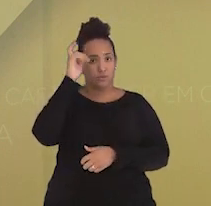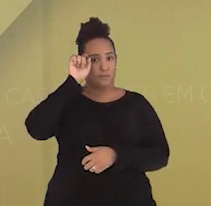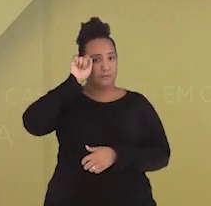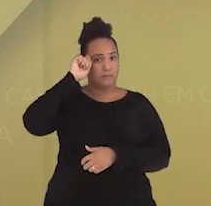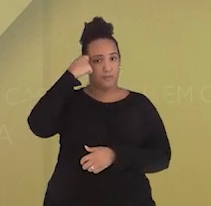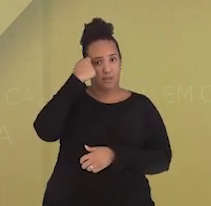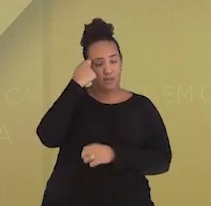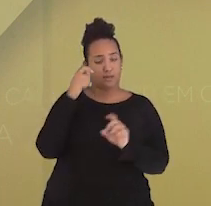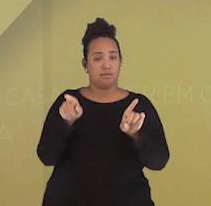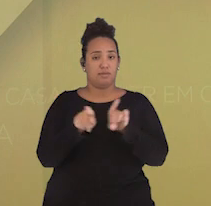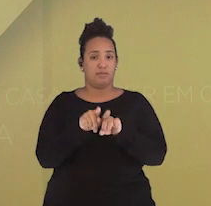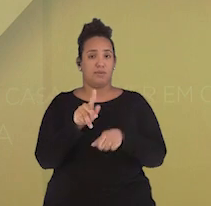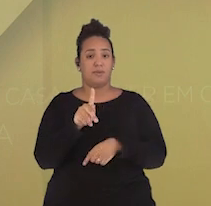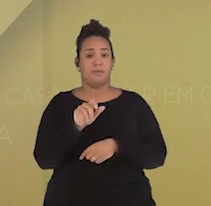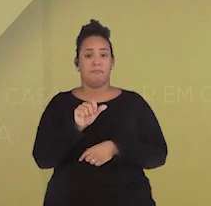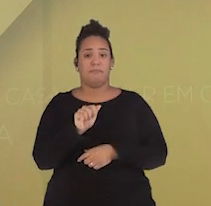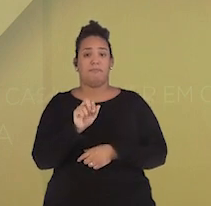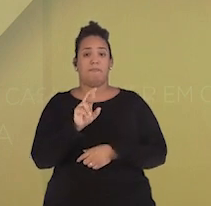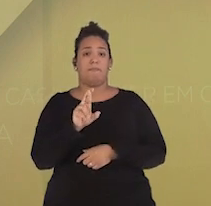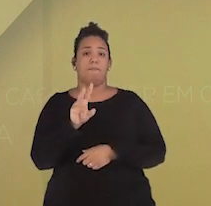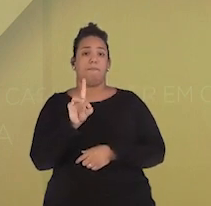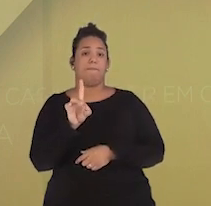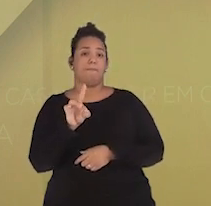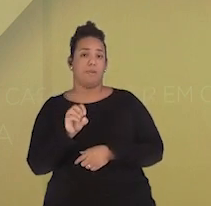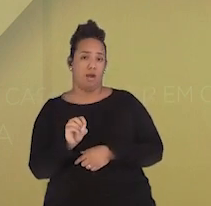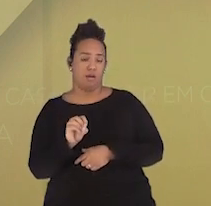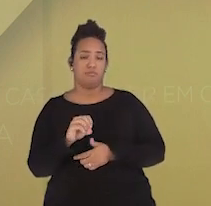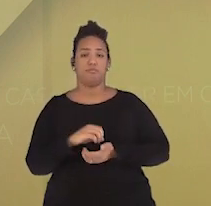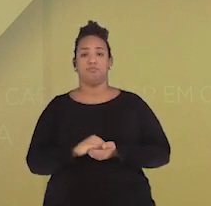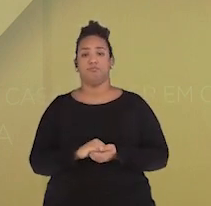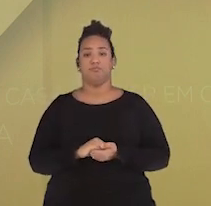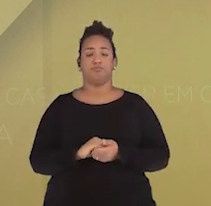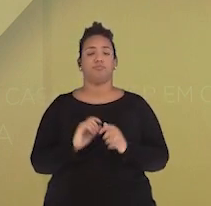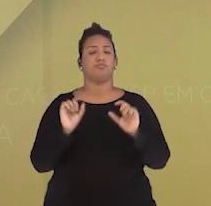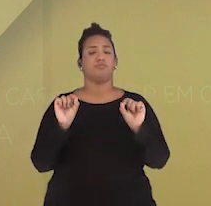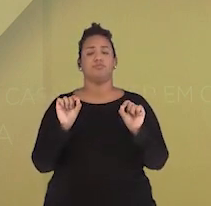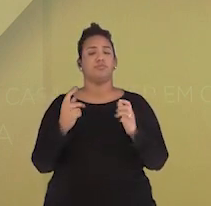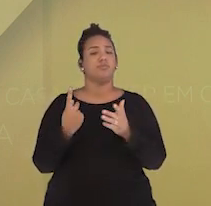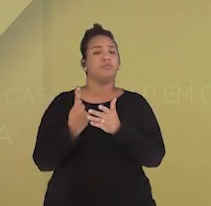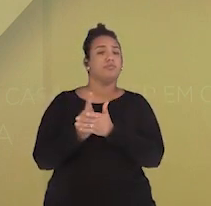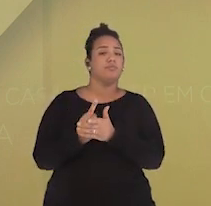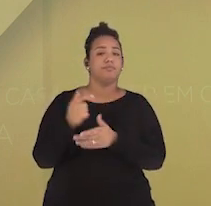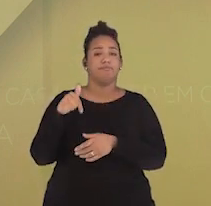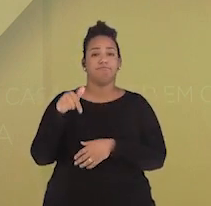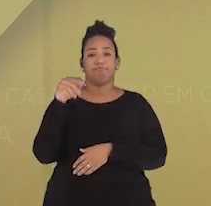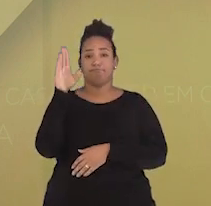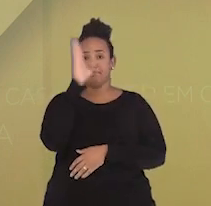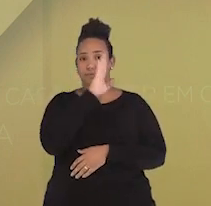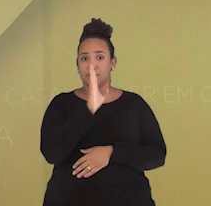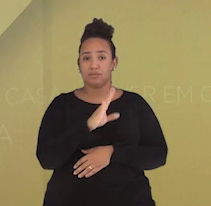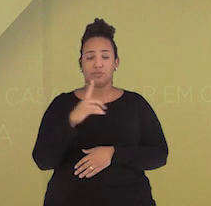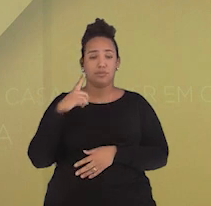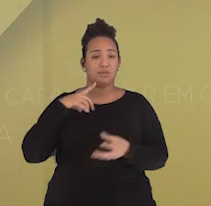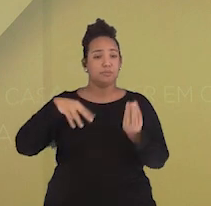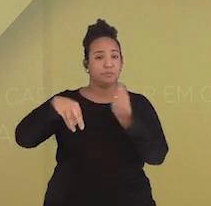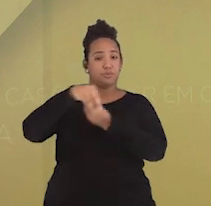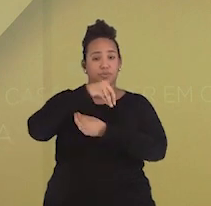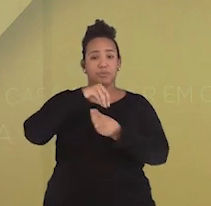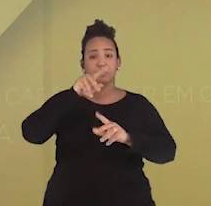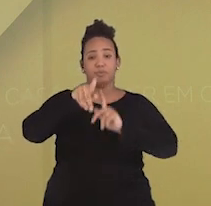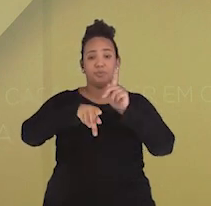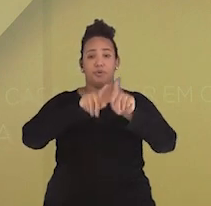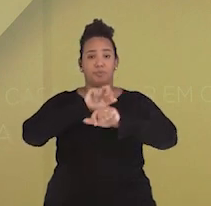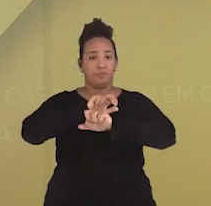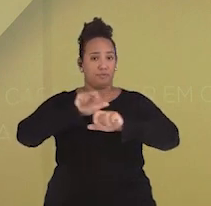pardos. Isso é resultado da grande mistura que existe em nosso país. Agora é